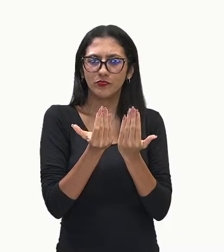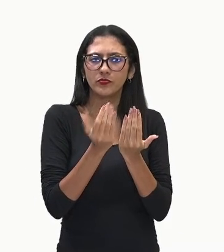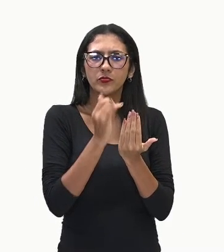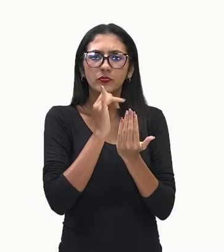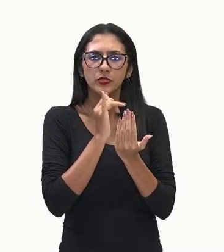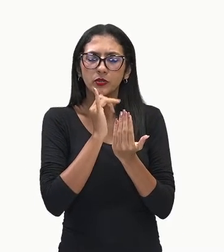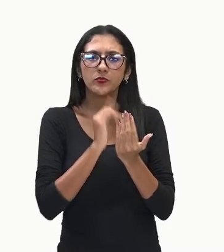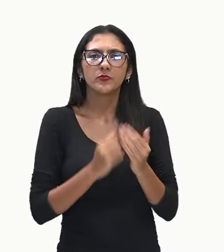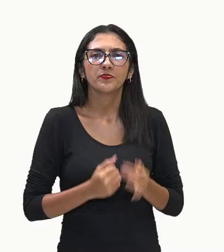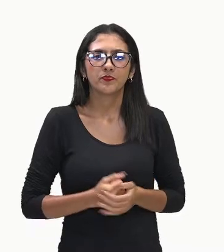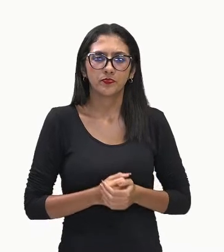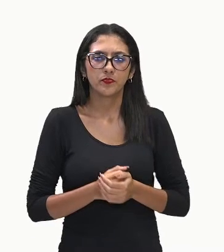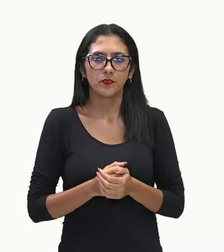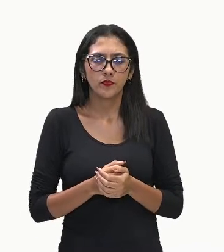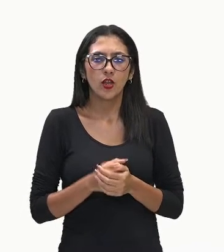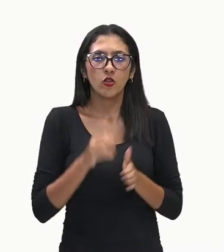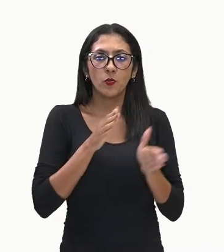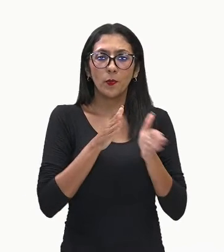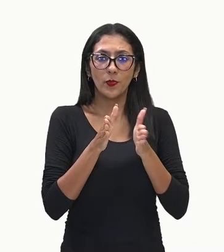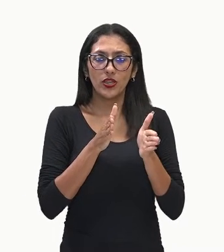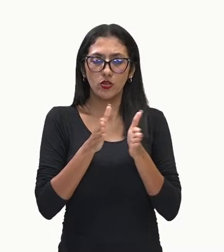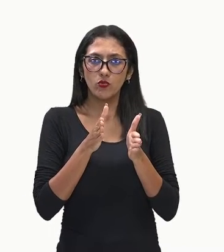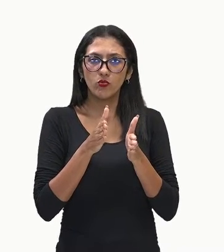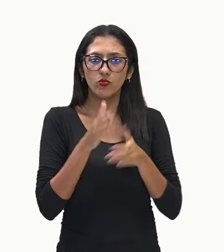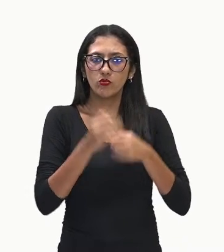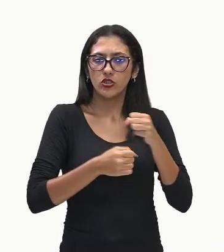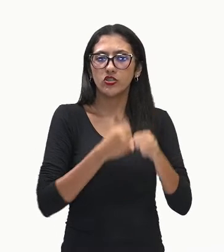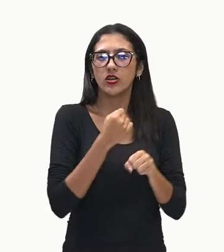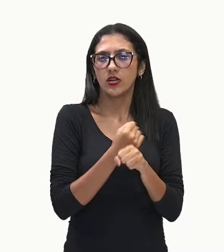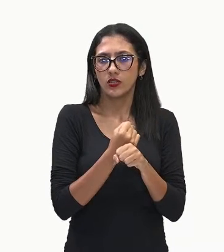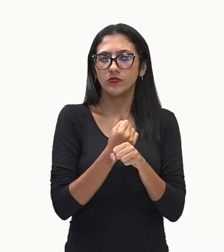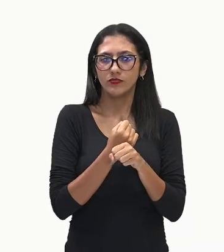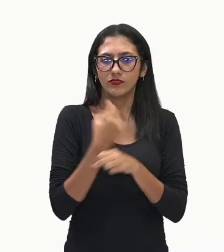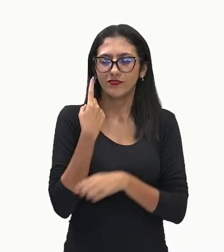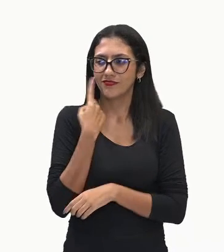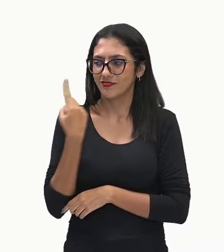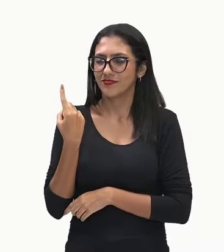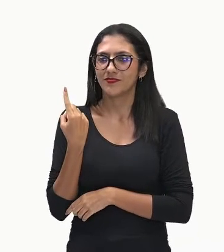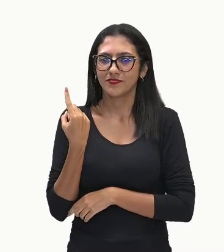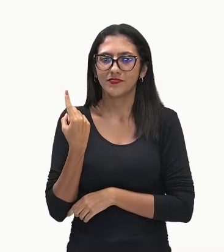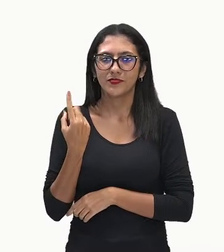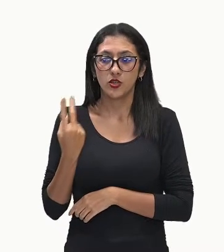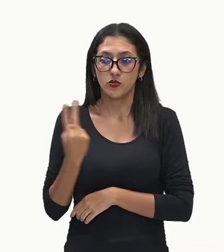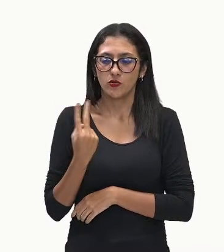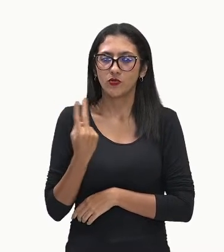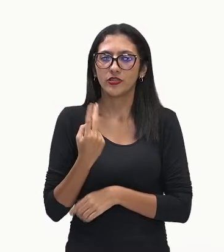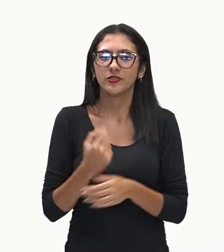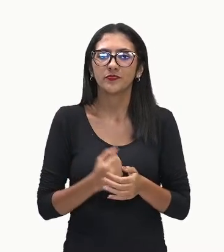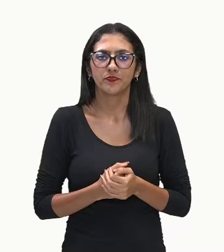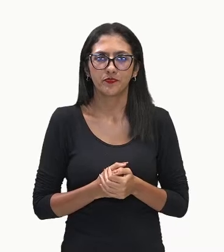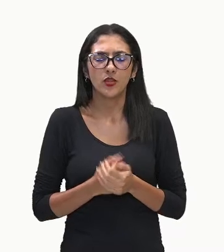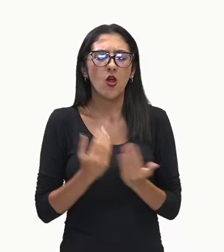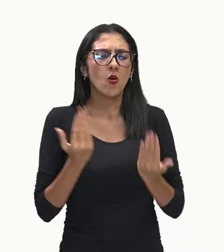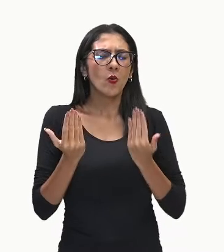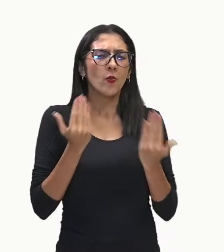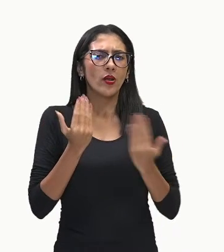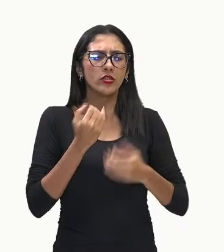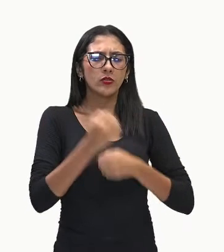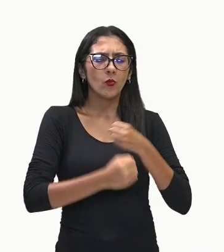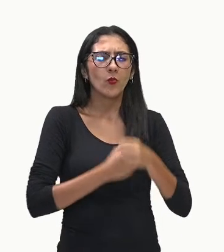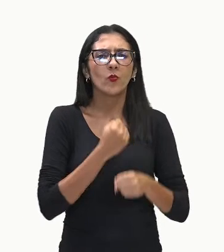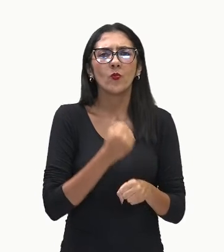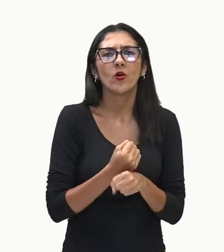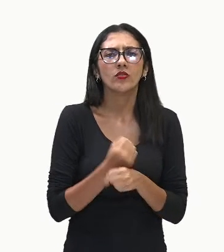num determinado intervalo de tempo, certo? No caso aqui, ele está fazendo a comparação de